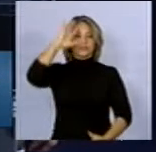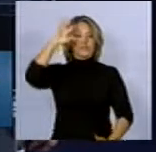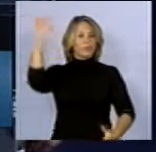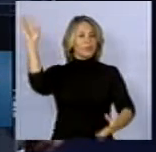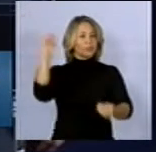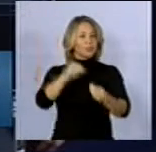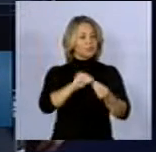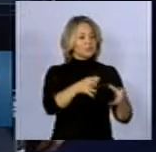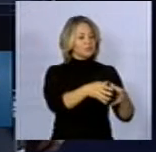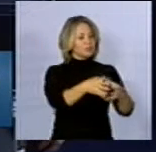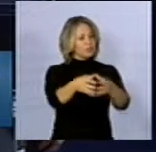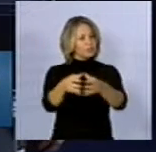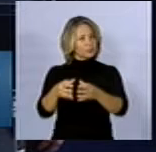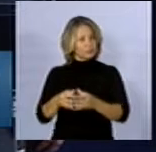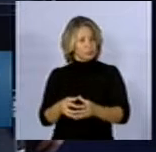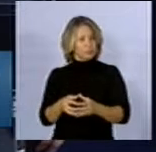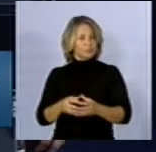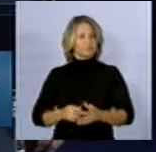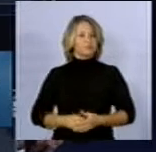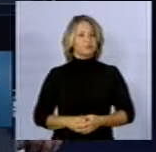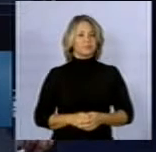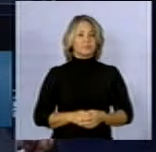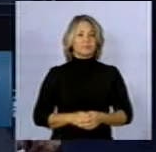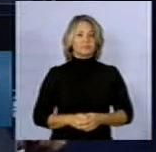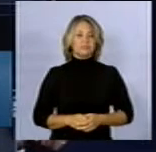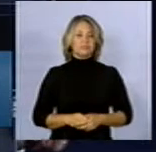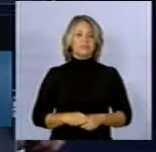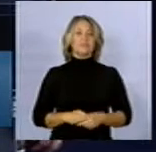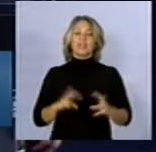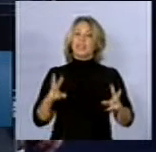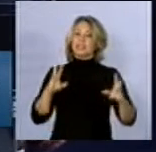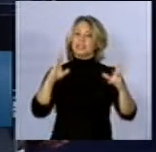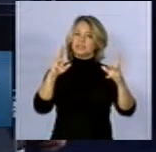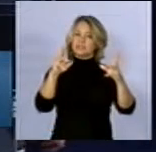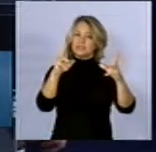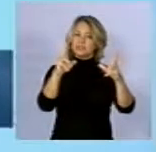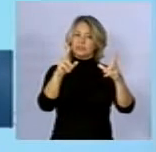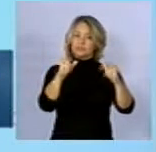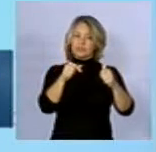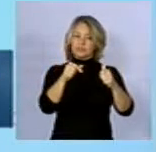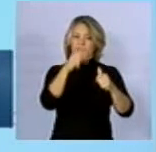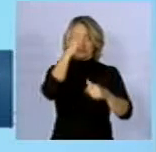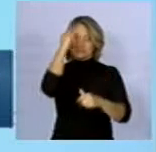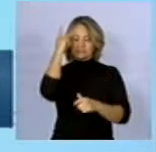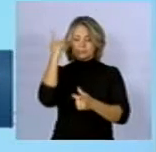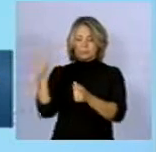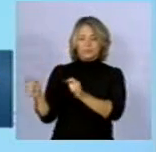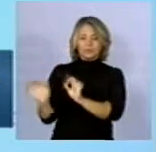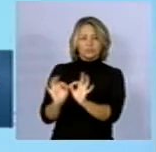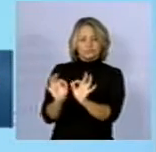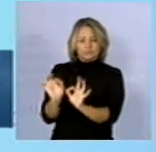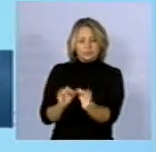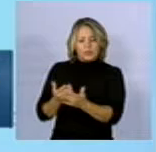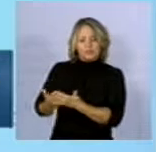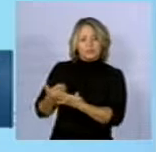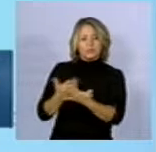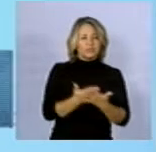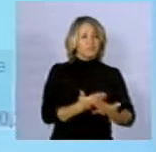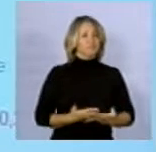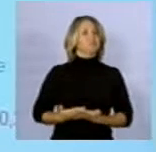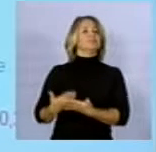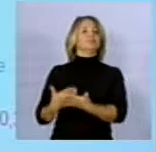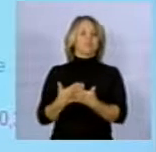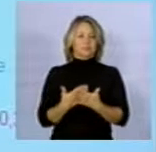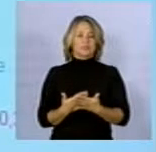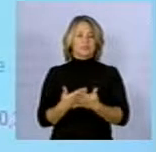destes grupos. E todos esses relatórios são muito consistentes na sua abordagem,